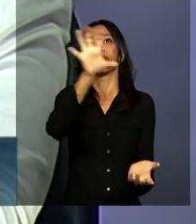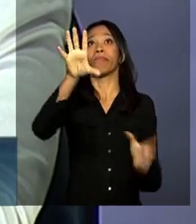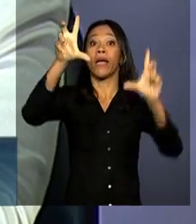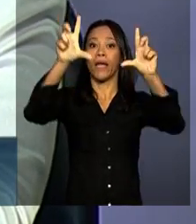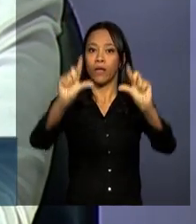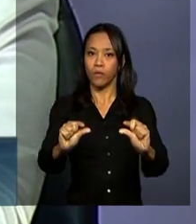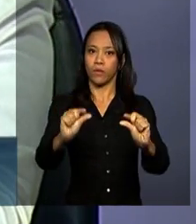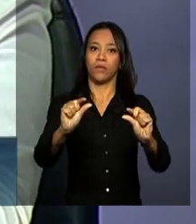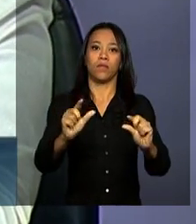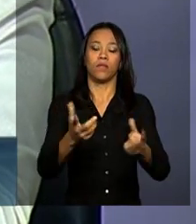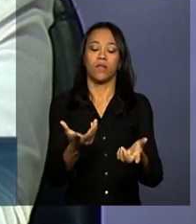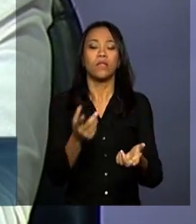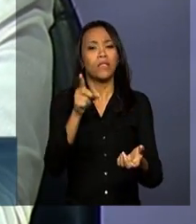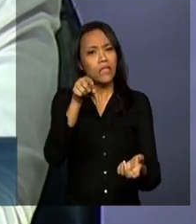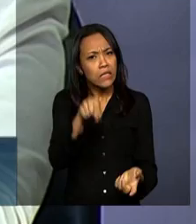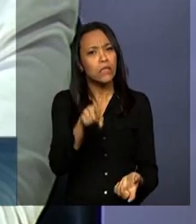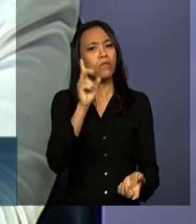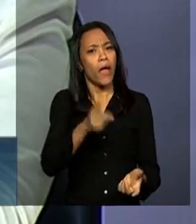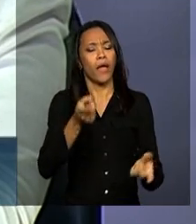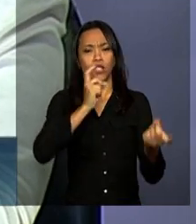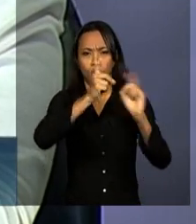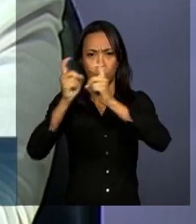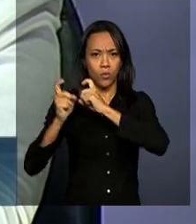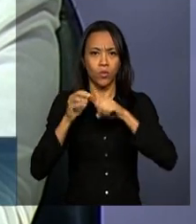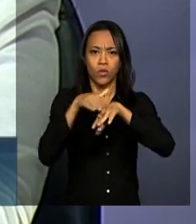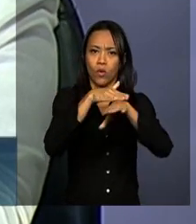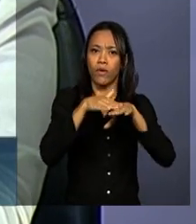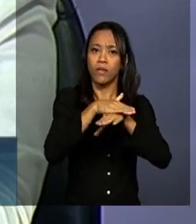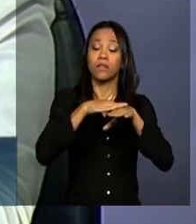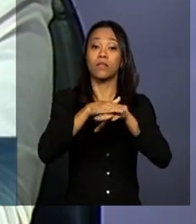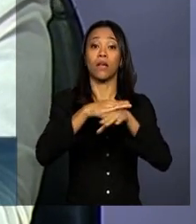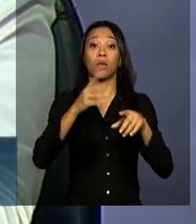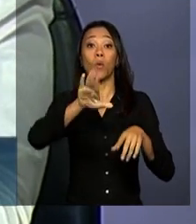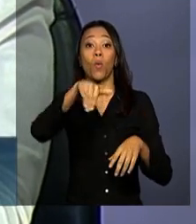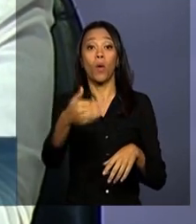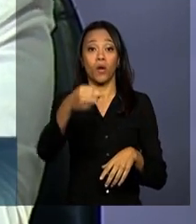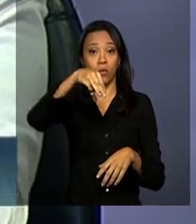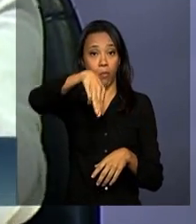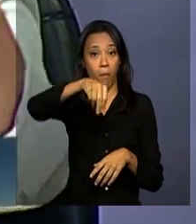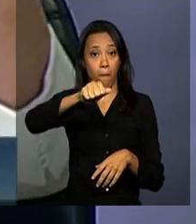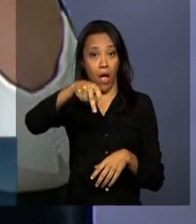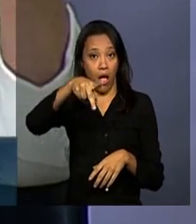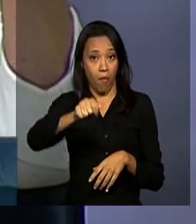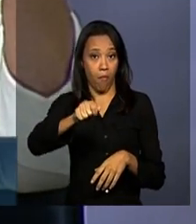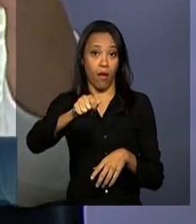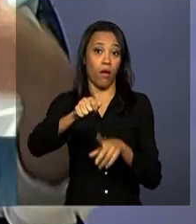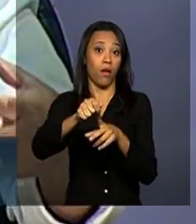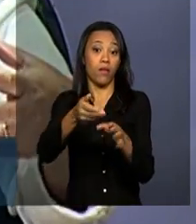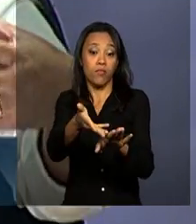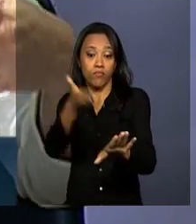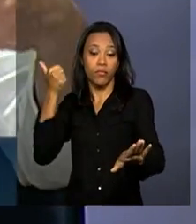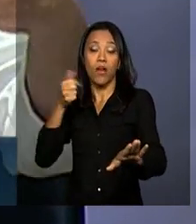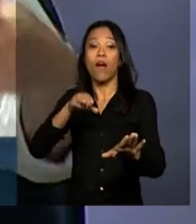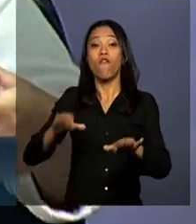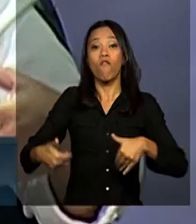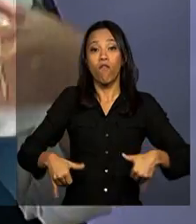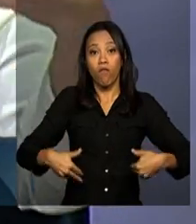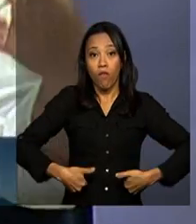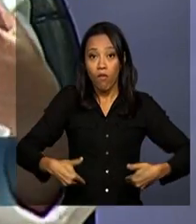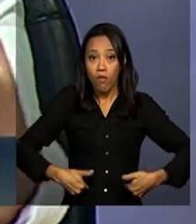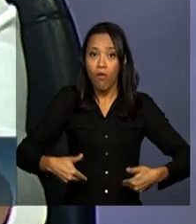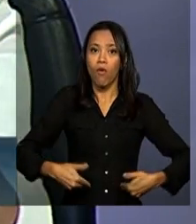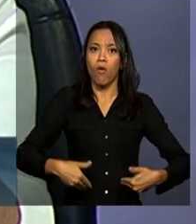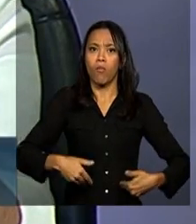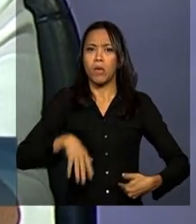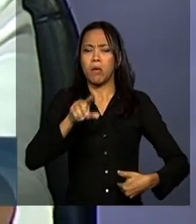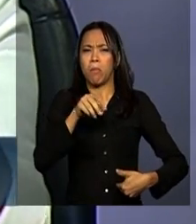indiscutível, é reconhecido internacionalmente. Quando o Brasil sai do mapa da fome da ONU, é a prova inequívoca de que nós